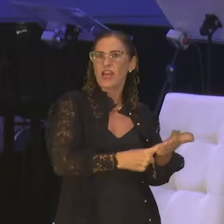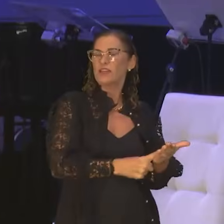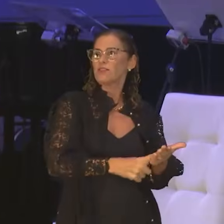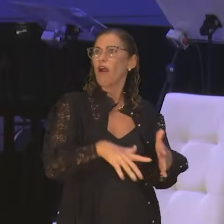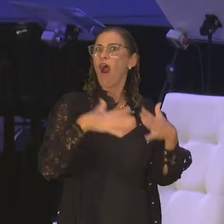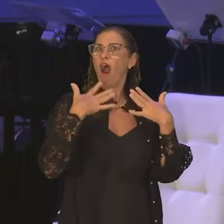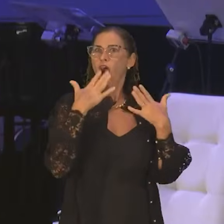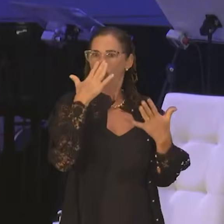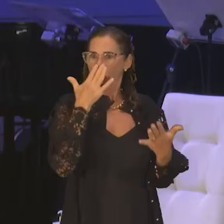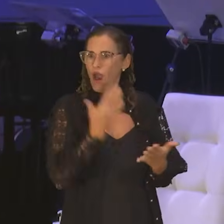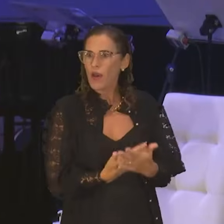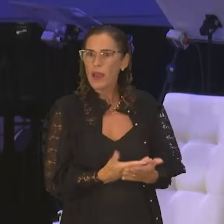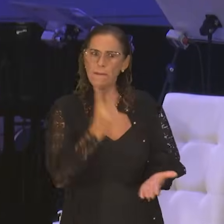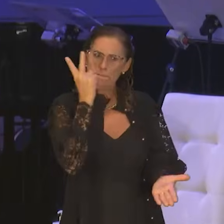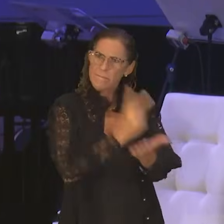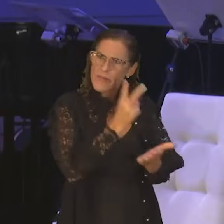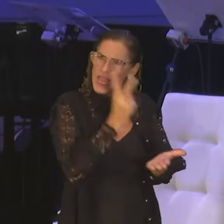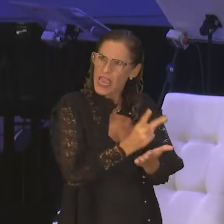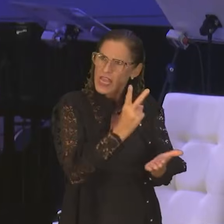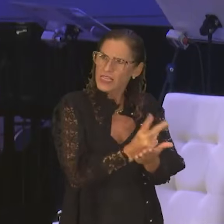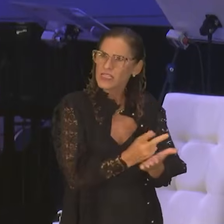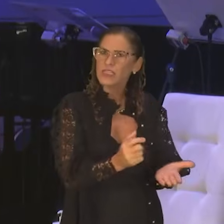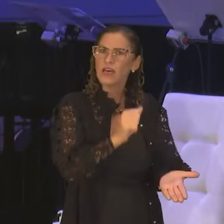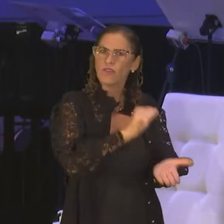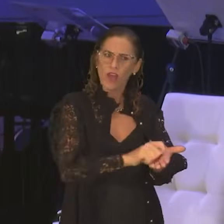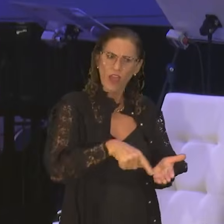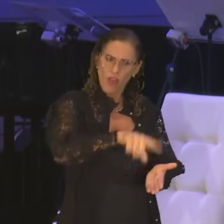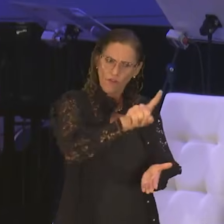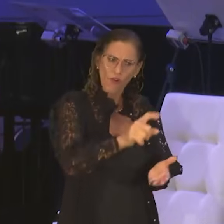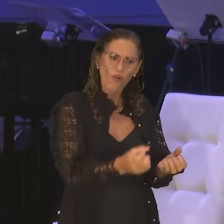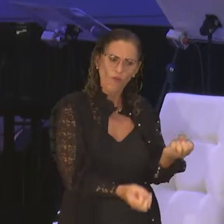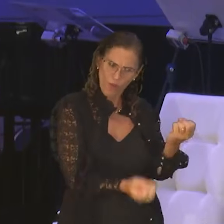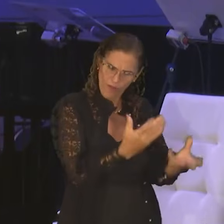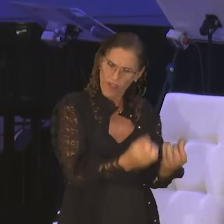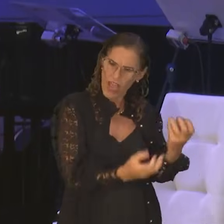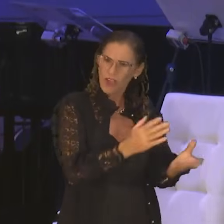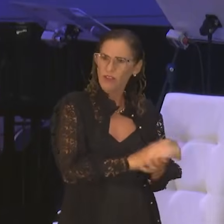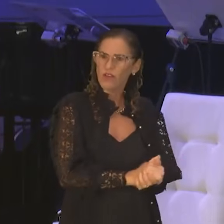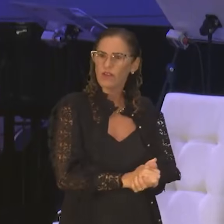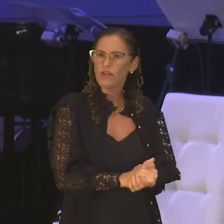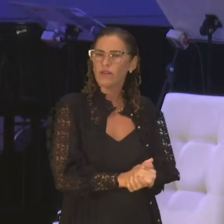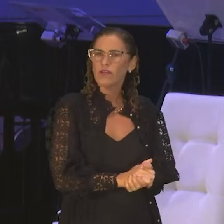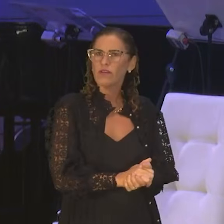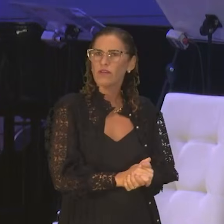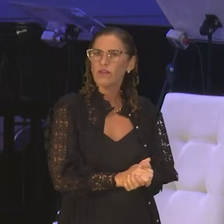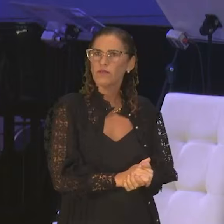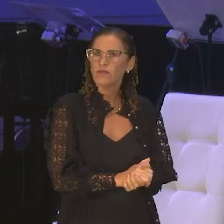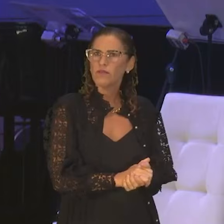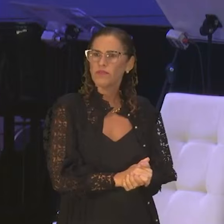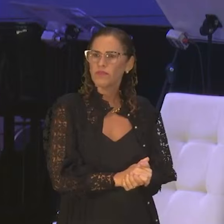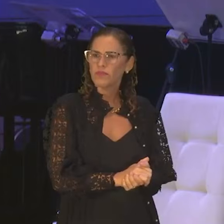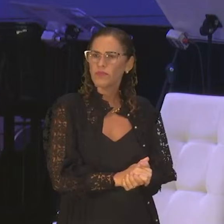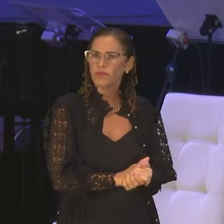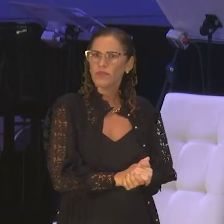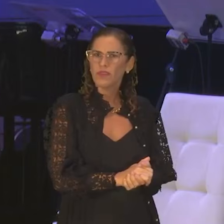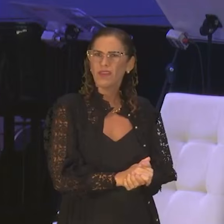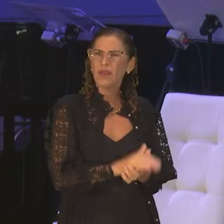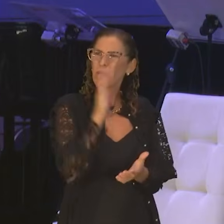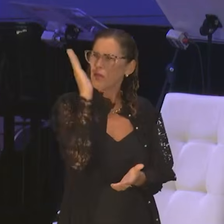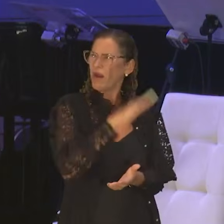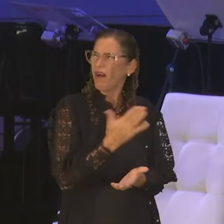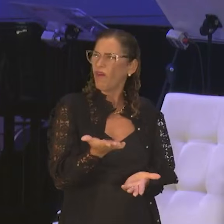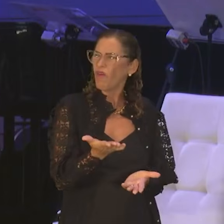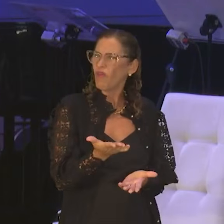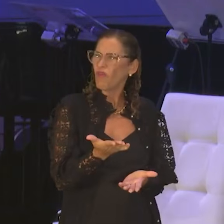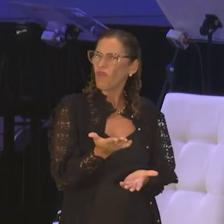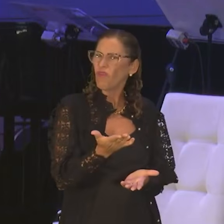Impressionante. Mesmo que você fez a tarefa, eu vou te mandar para o inferno. Mira que executivo maligno isso aí. Eu